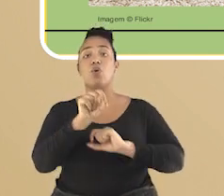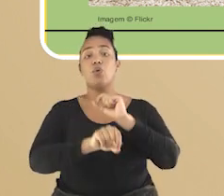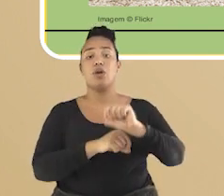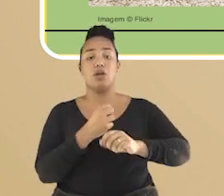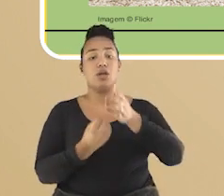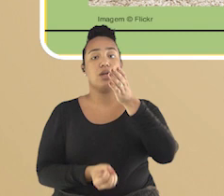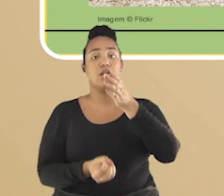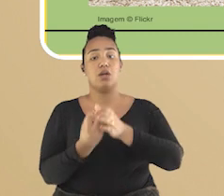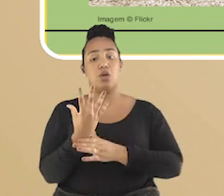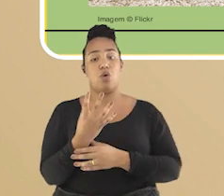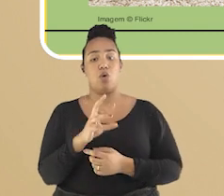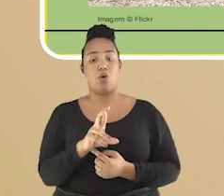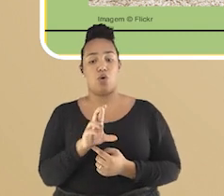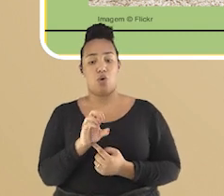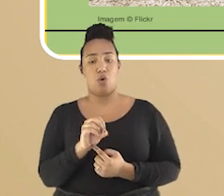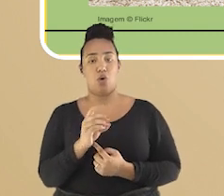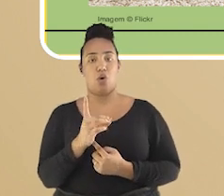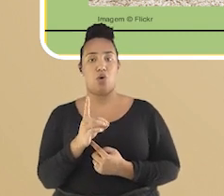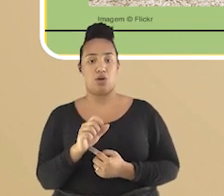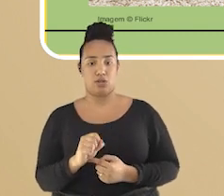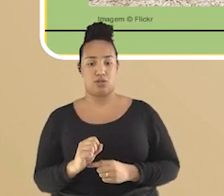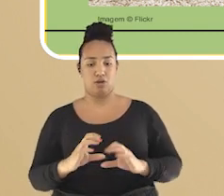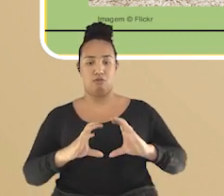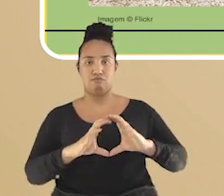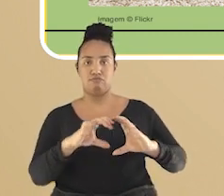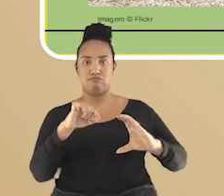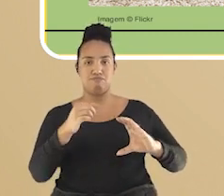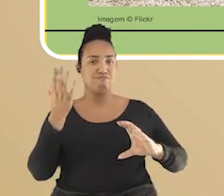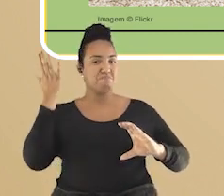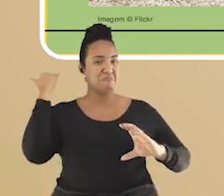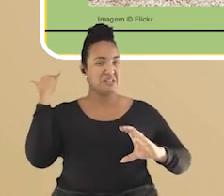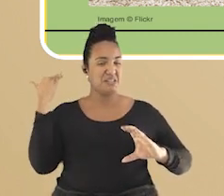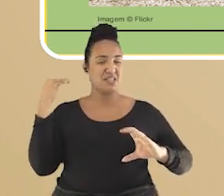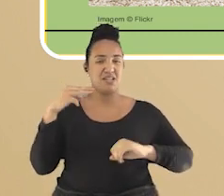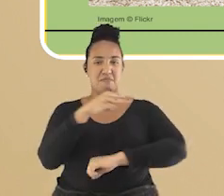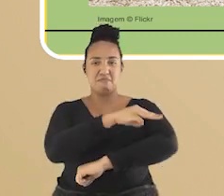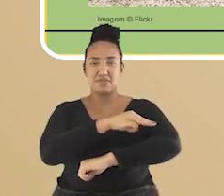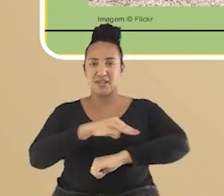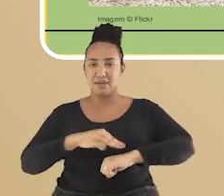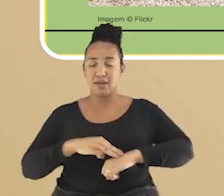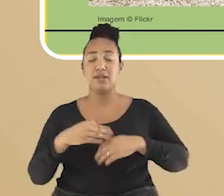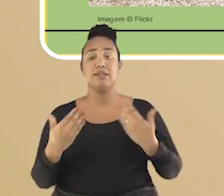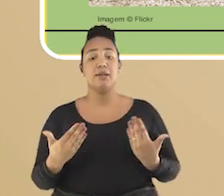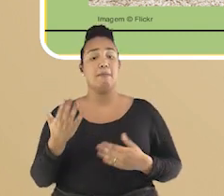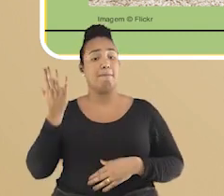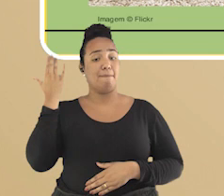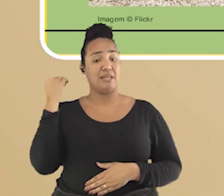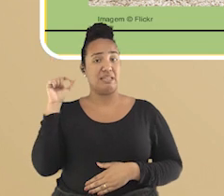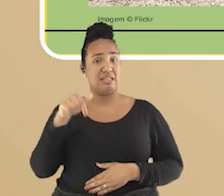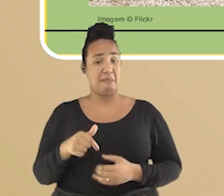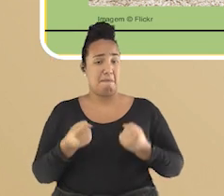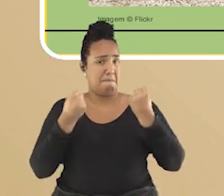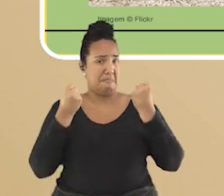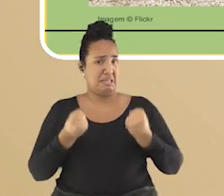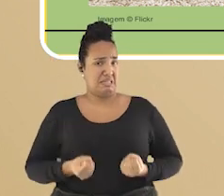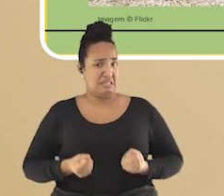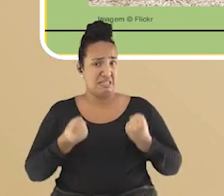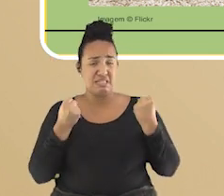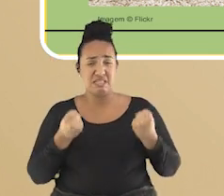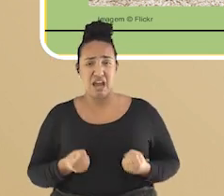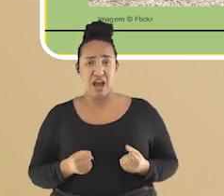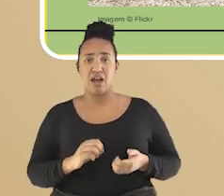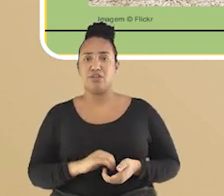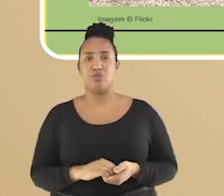roda, lá na Mesopotâmia. No início, ela era mais pesada e rudimentar. Não